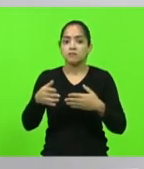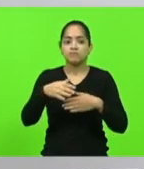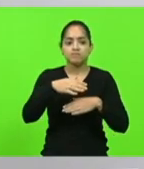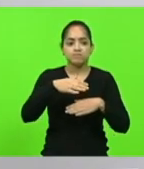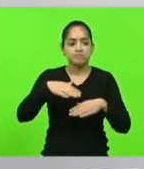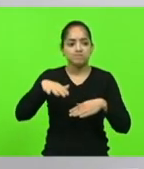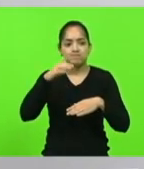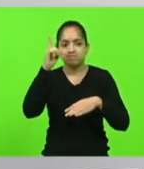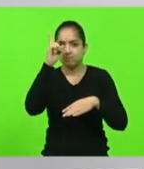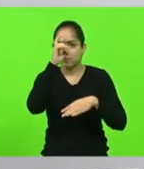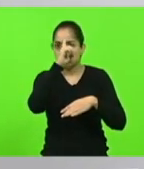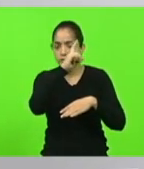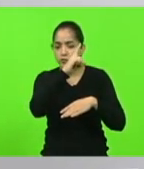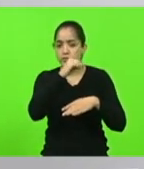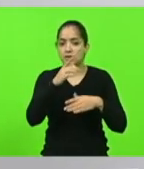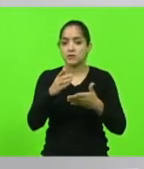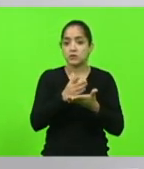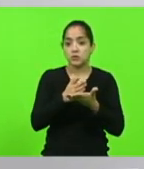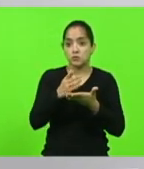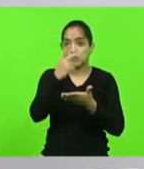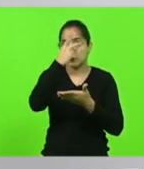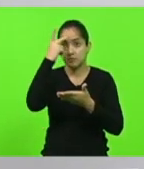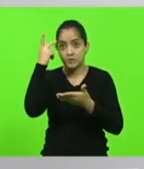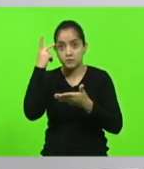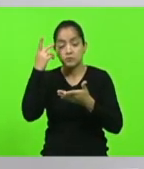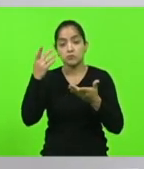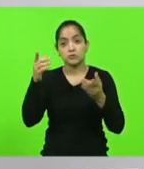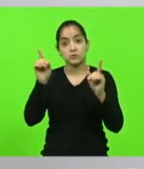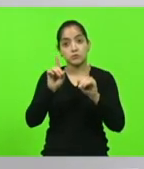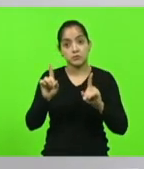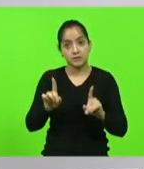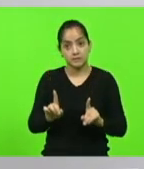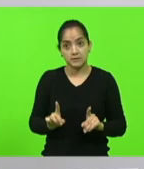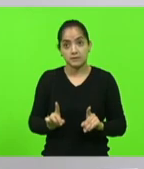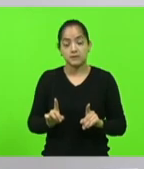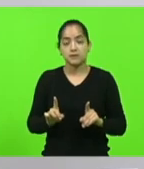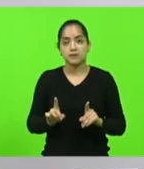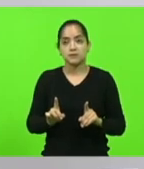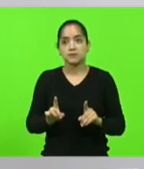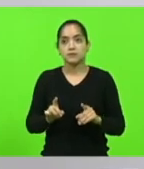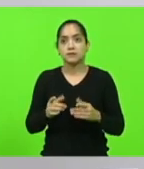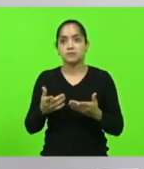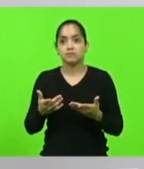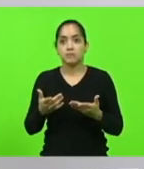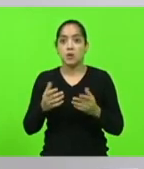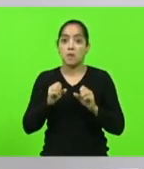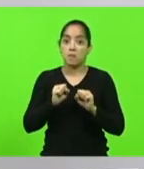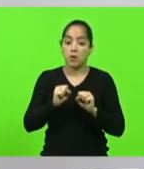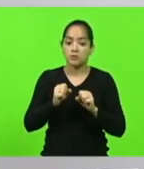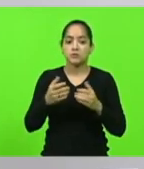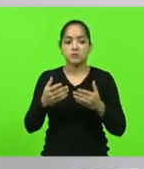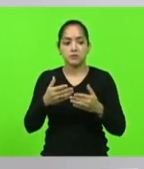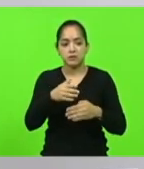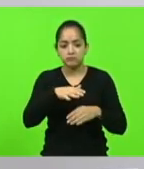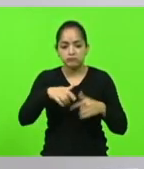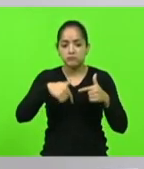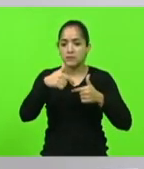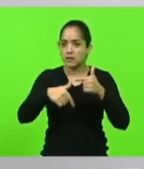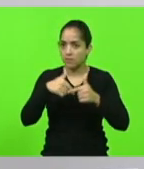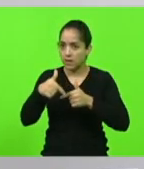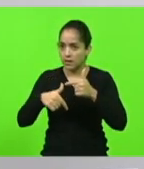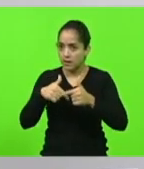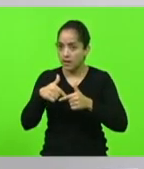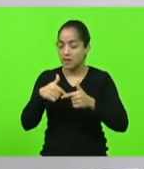dificuldades que determinadas pessoas com deficiência possam vir a trabalhar nesses locais então